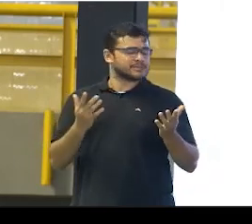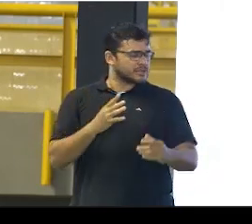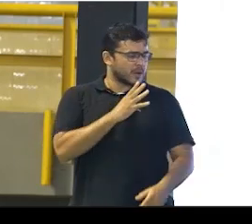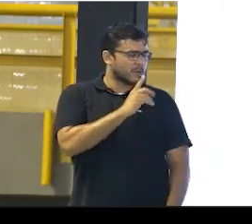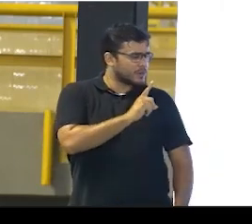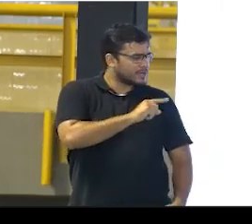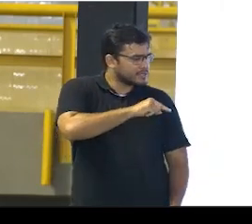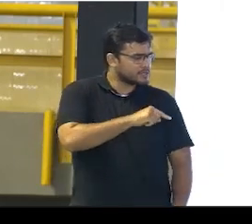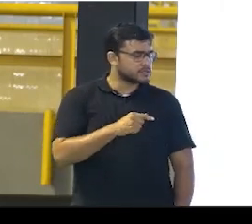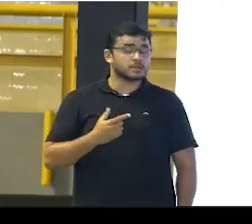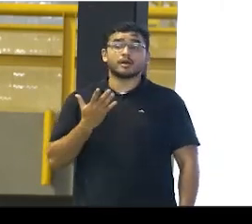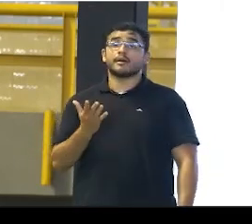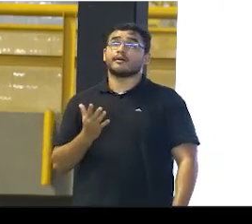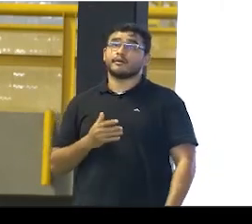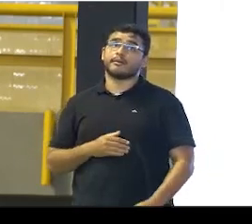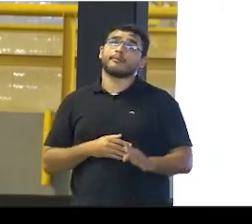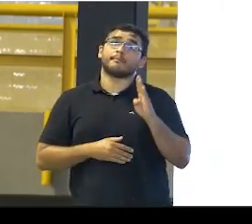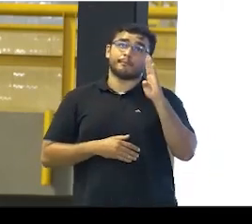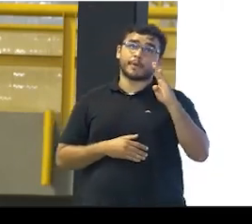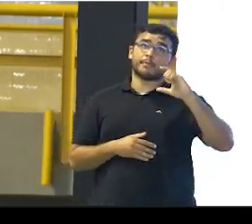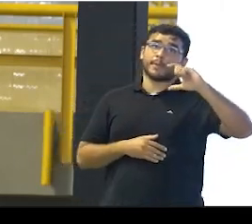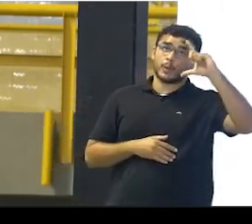no sentido do crescimento.